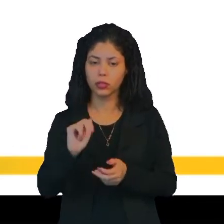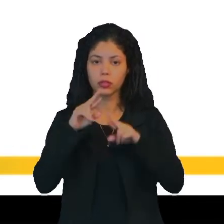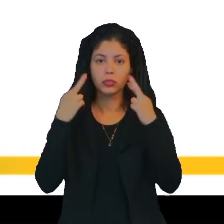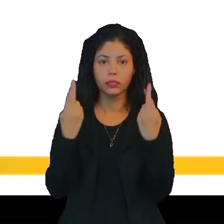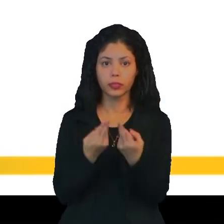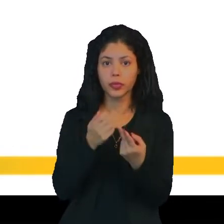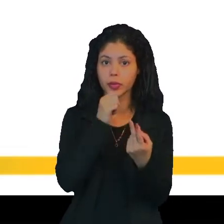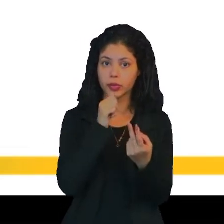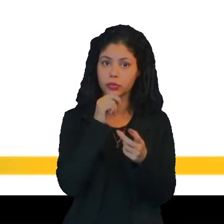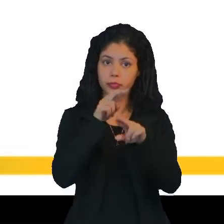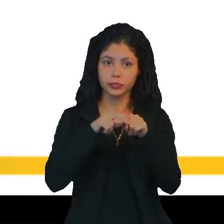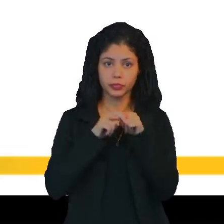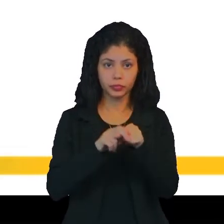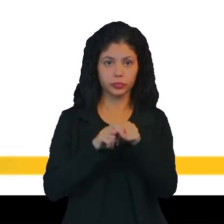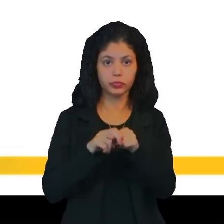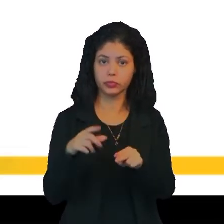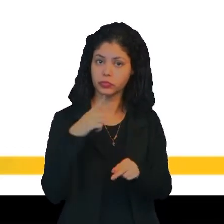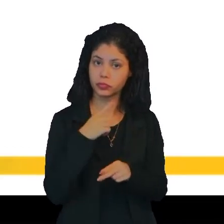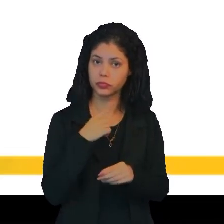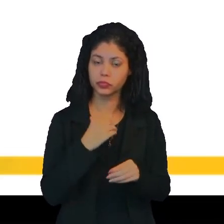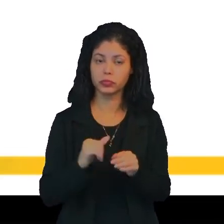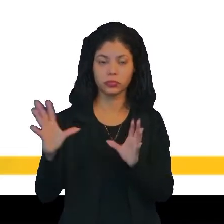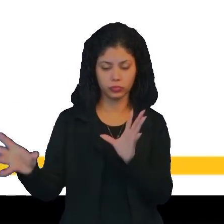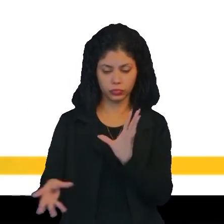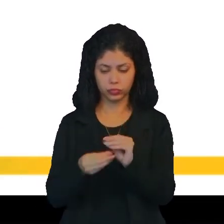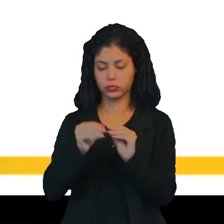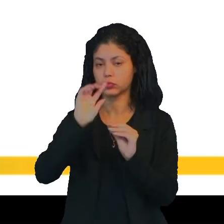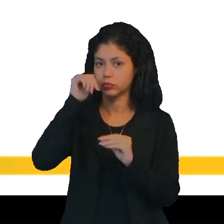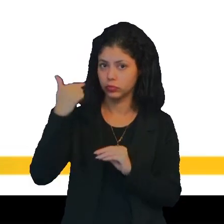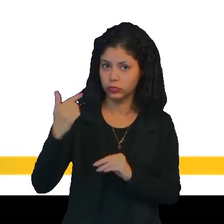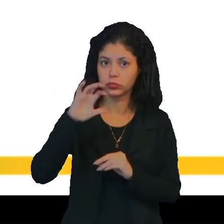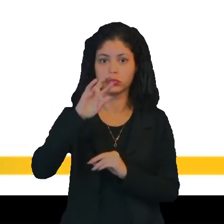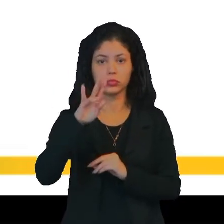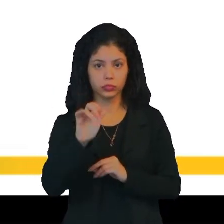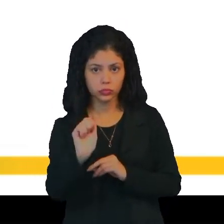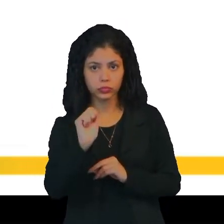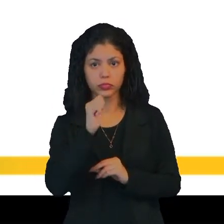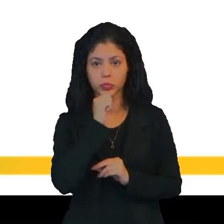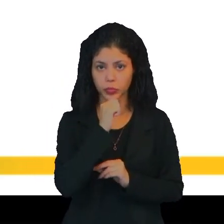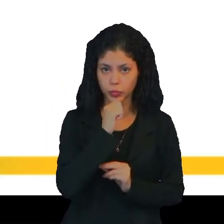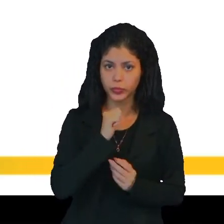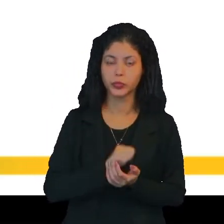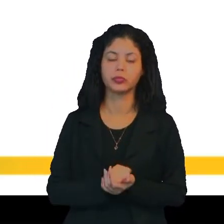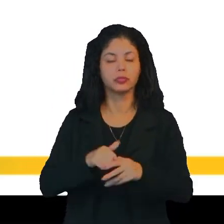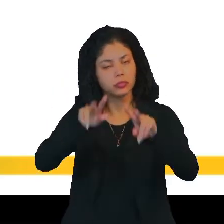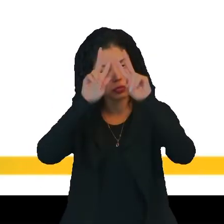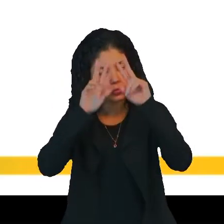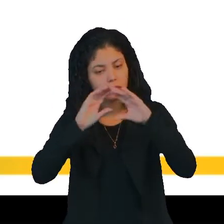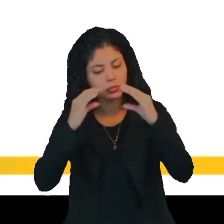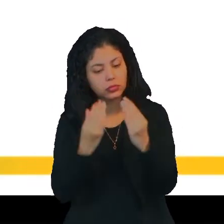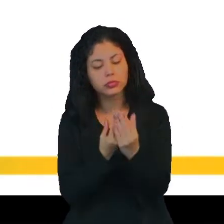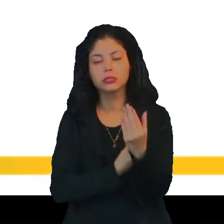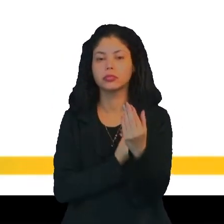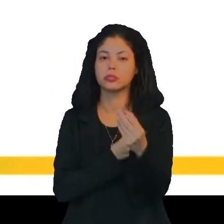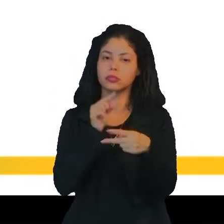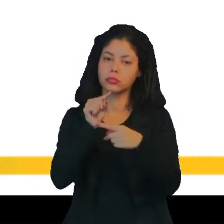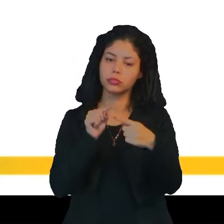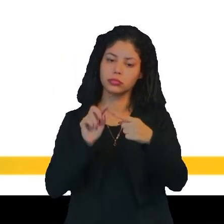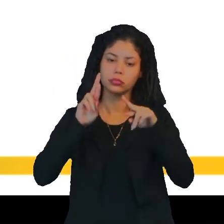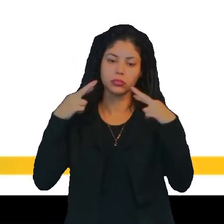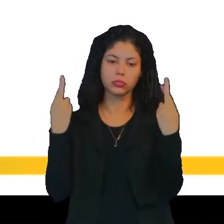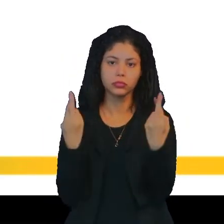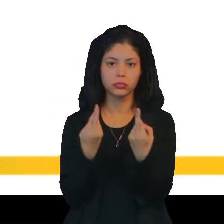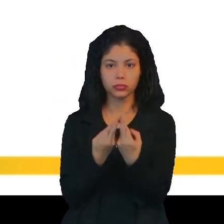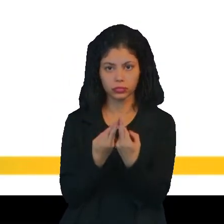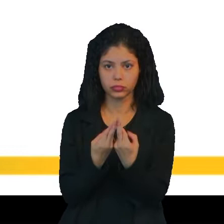reino. Então, por isso que existiu aí o acréscimo de outras categorias taxonômicas. Os seres vivos podem ser divididos em